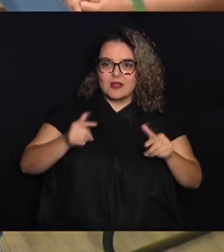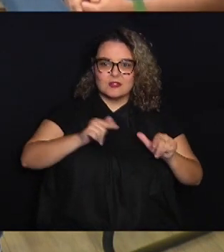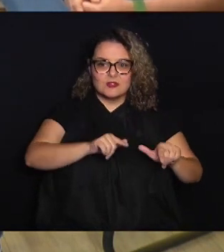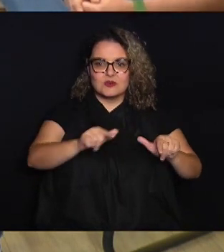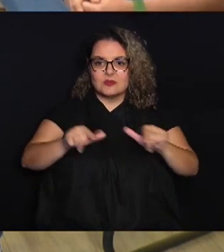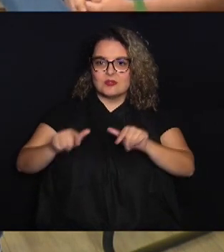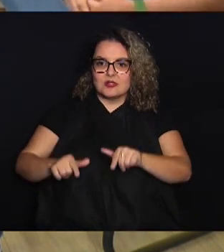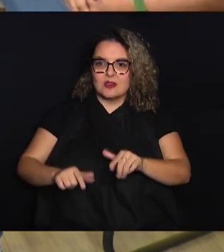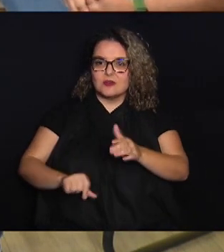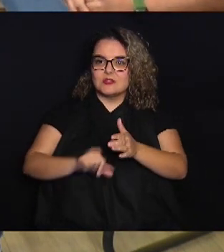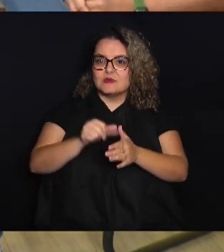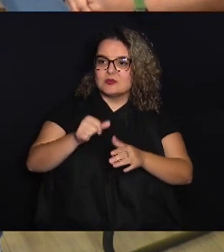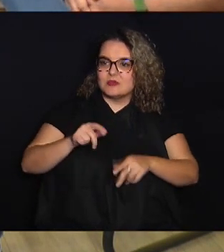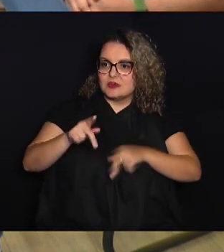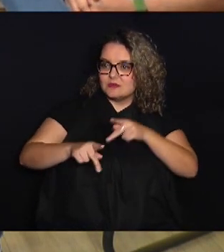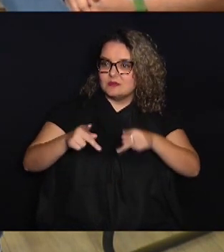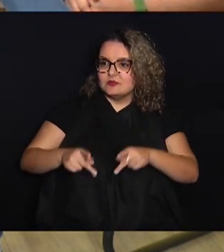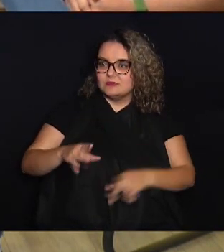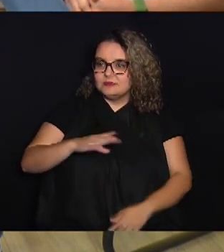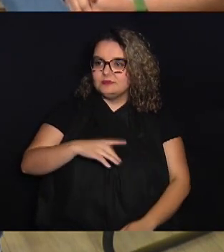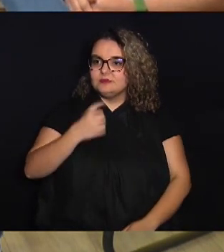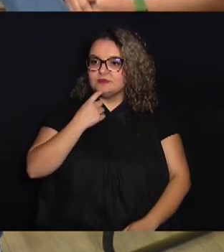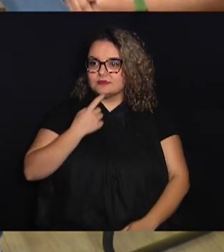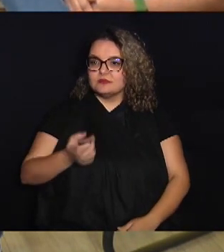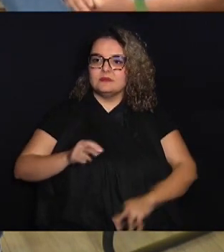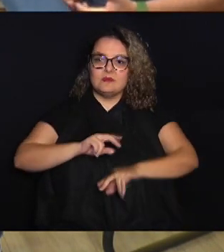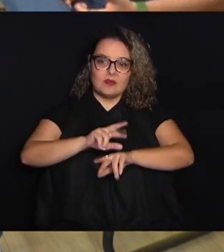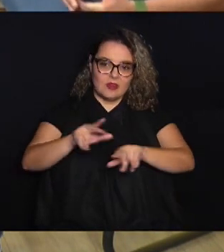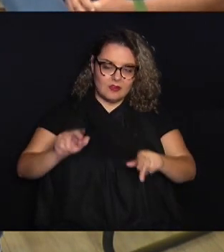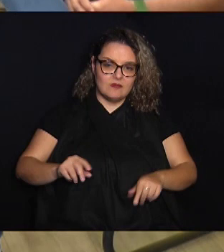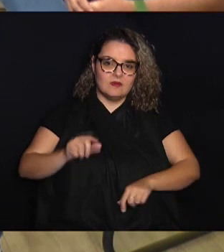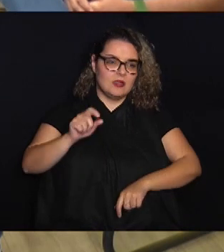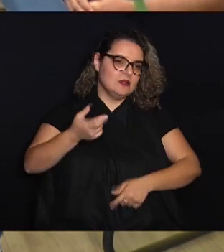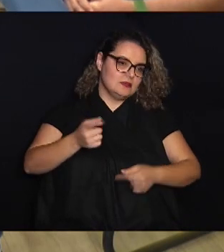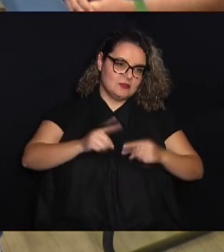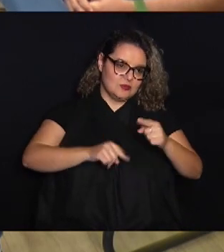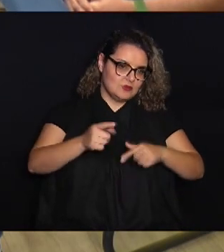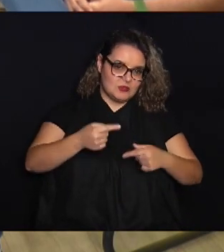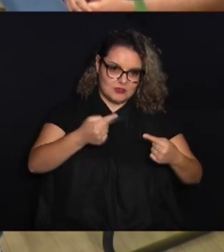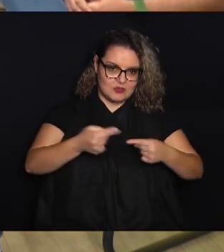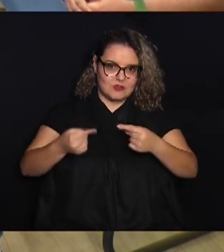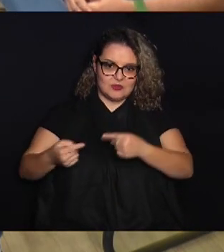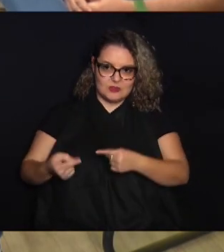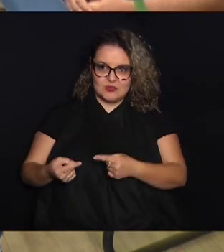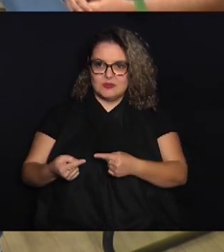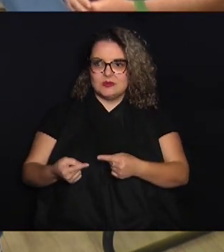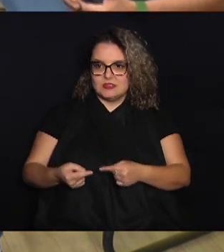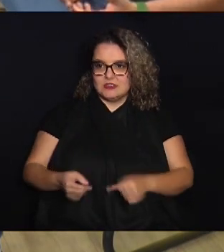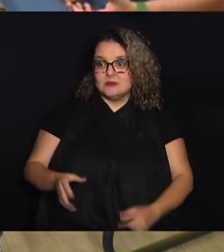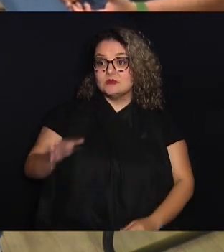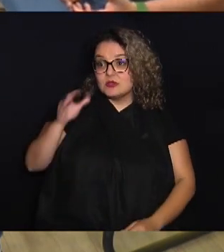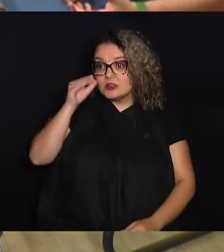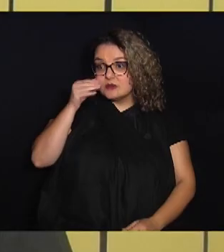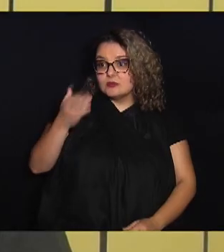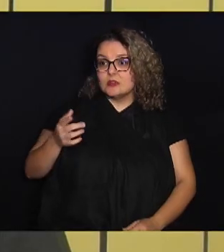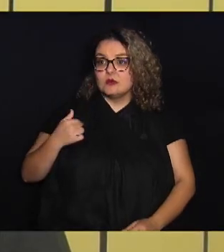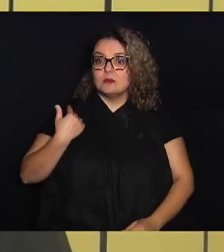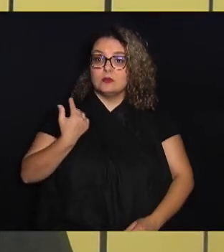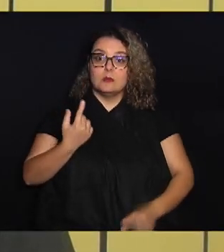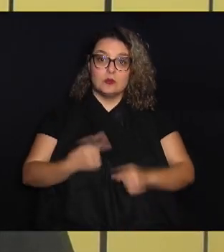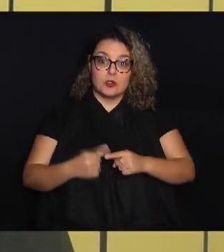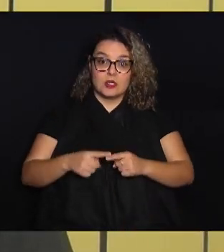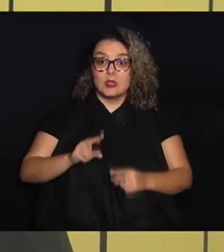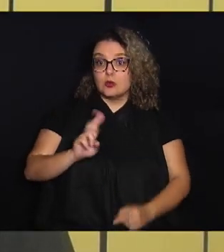primeiro povoados na cidade. São objetos de discussão ainda hoje, mas que despertam muita curiosidade. Por que o nome de